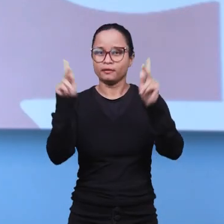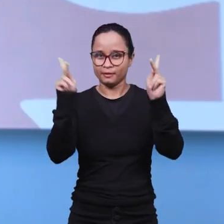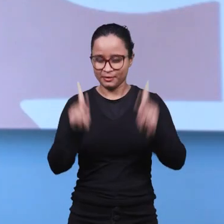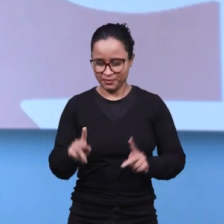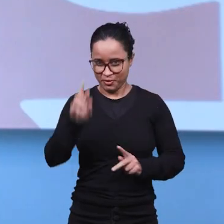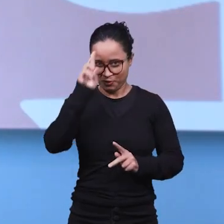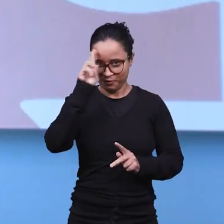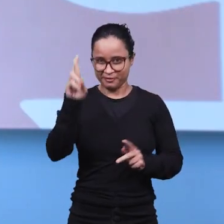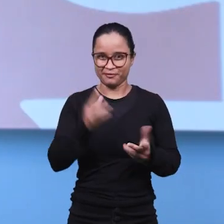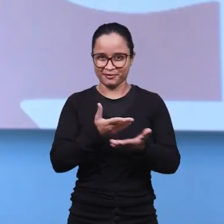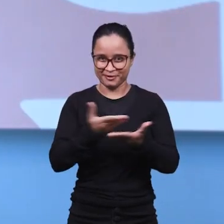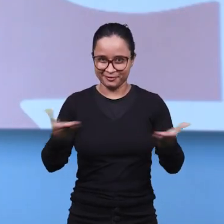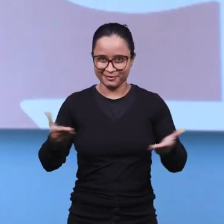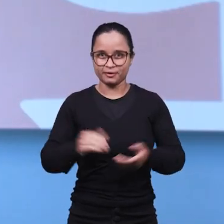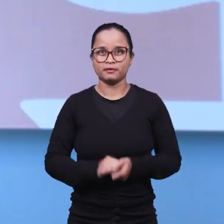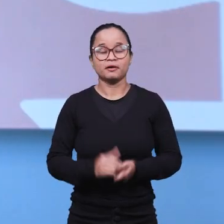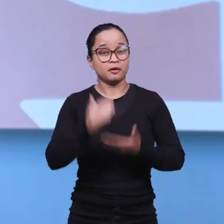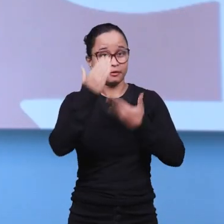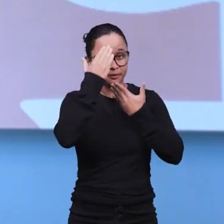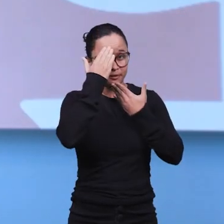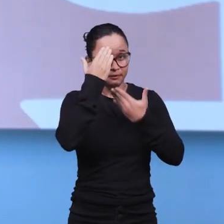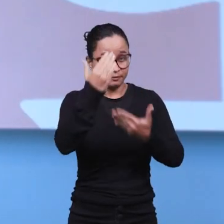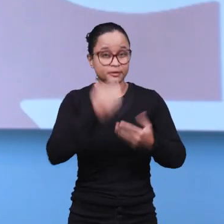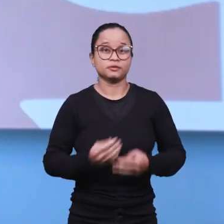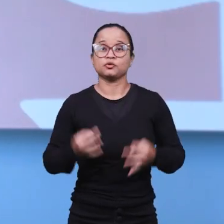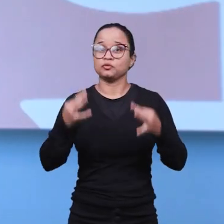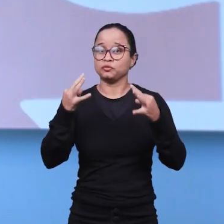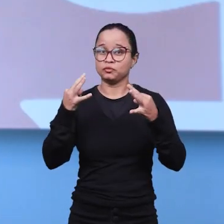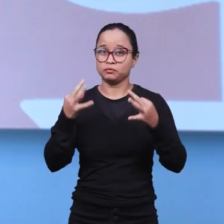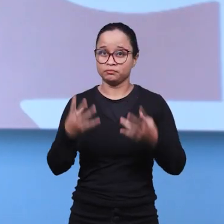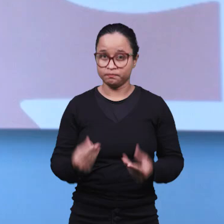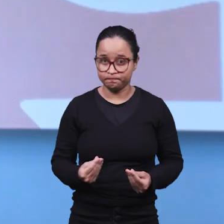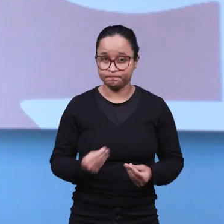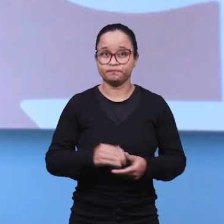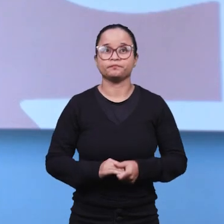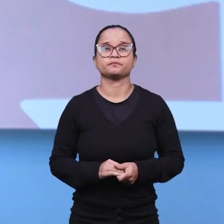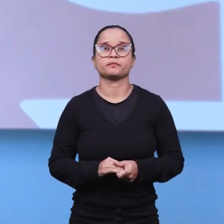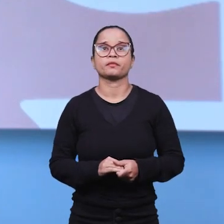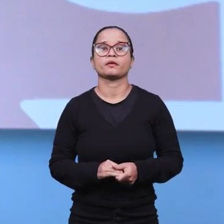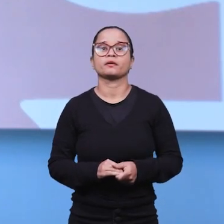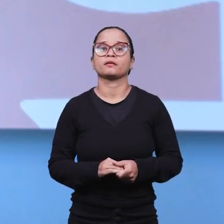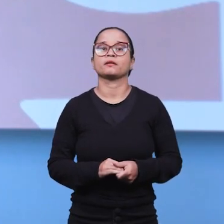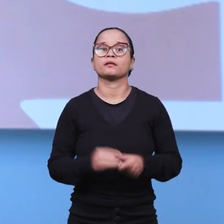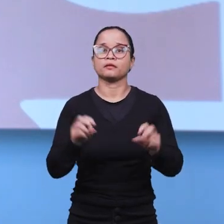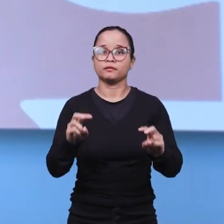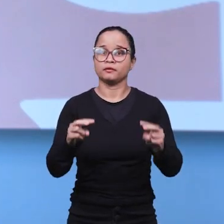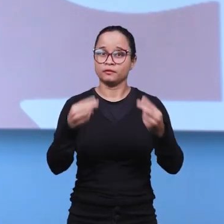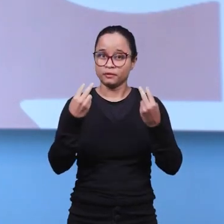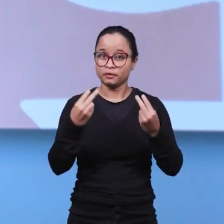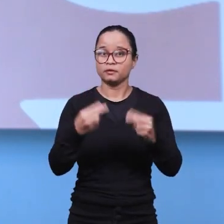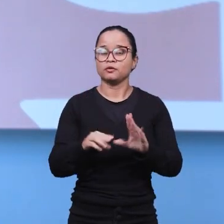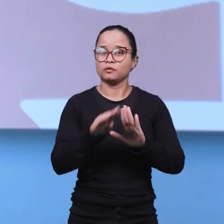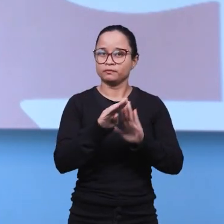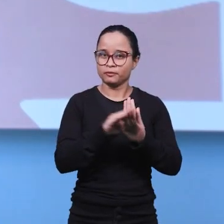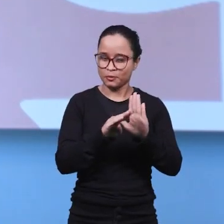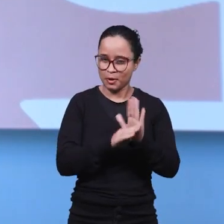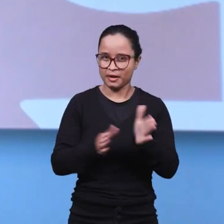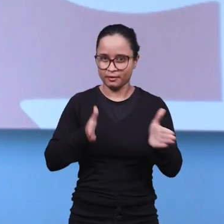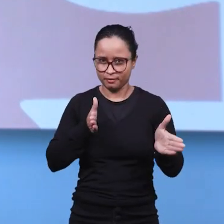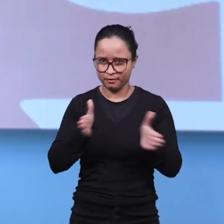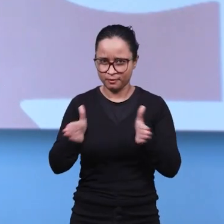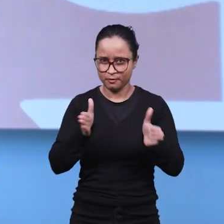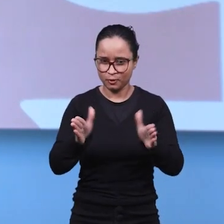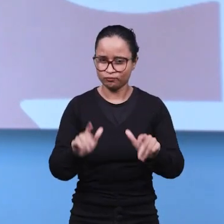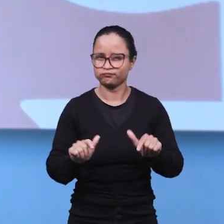paz do Senhor a todos. Obrigada por todos aqueles que têm acompanhado o programa Acessibilidade em